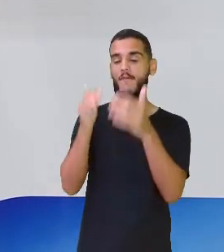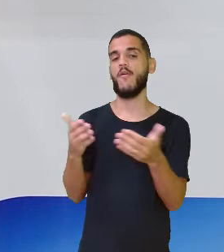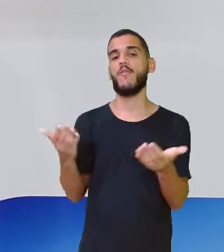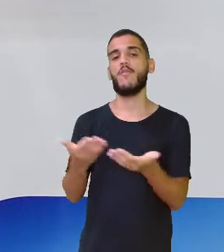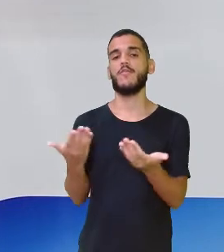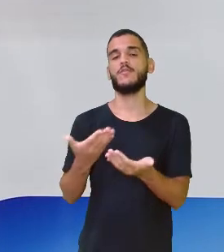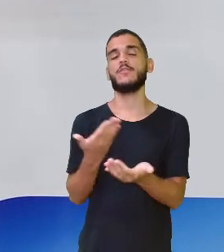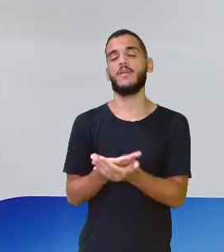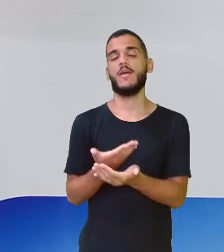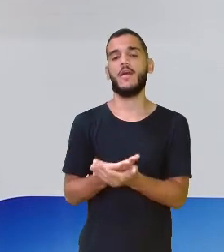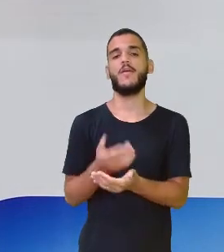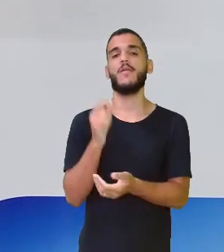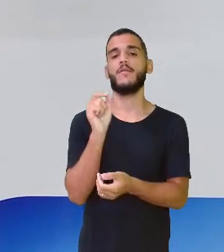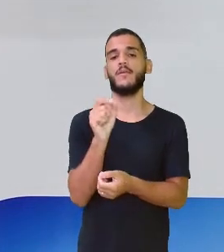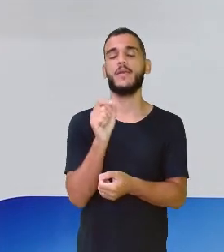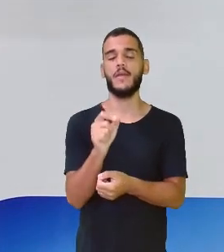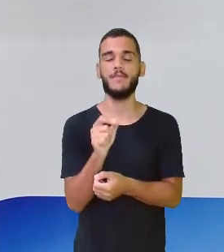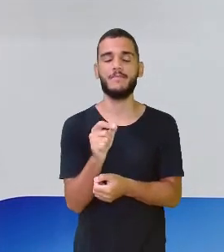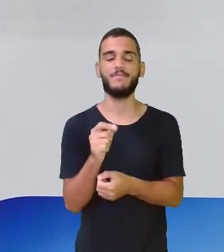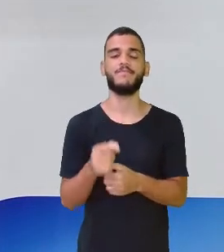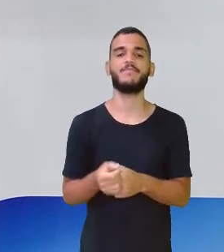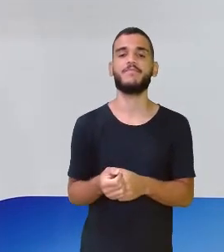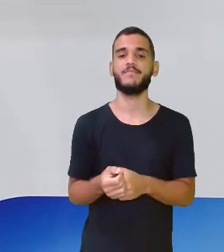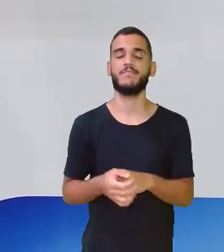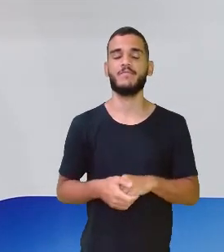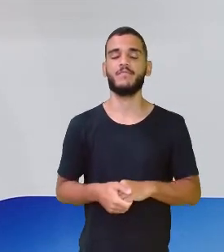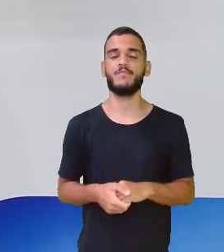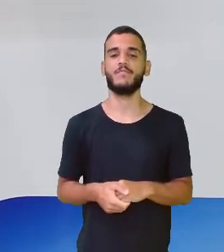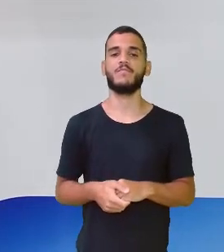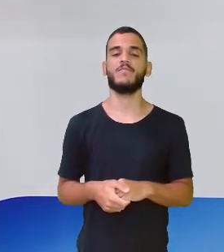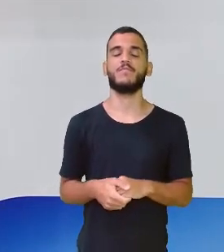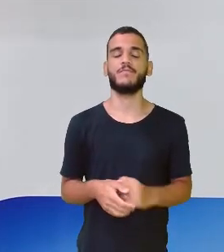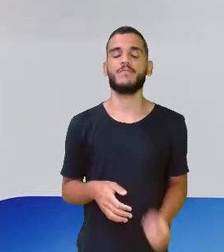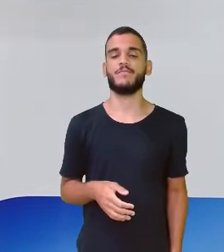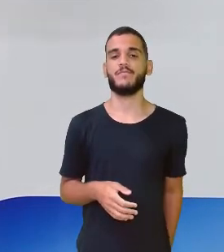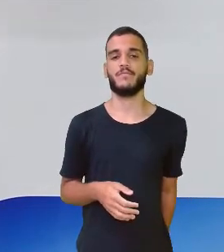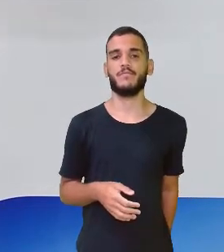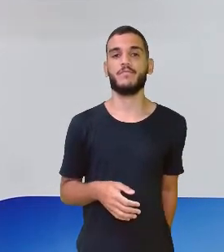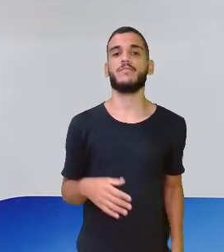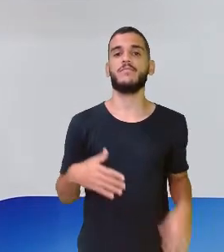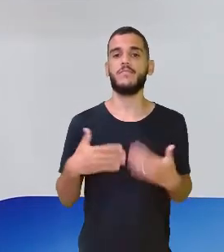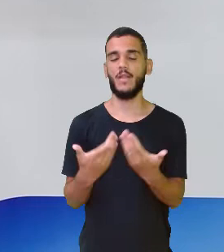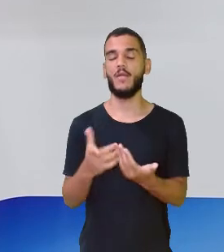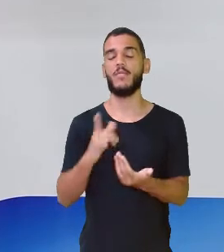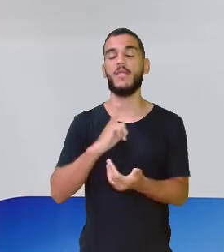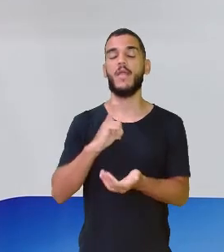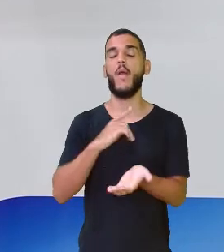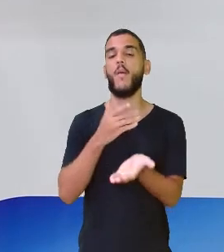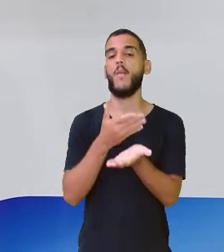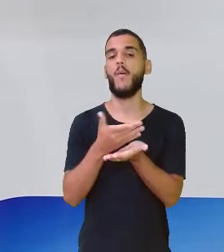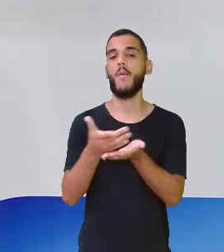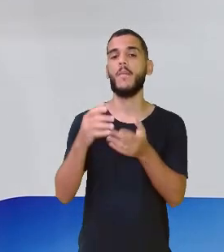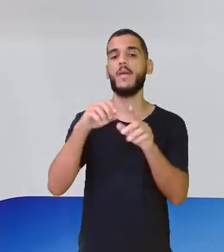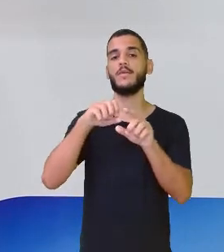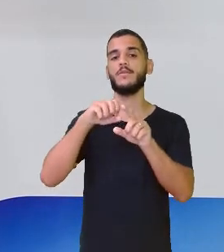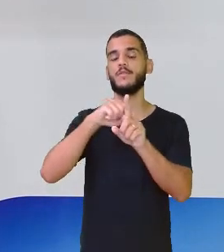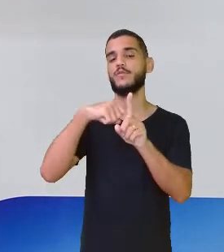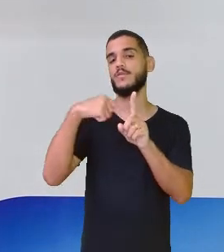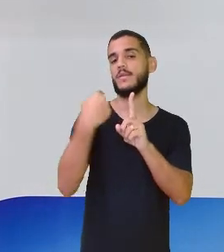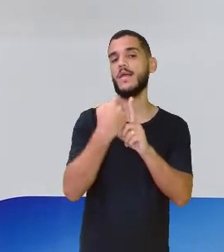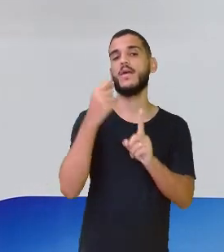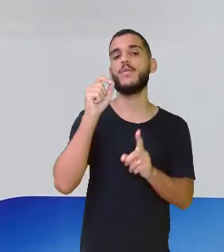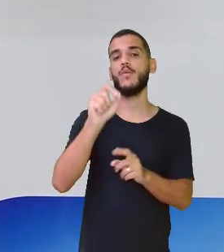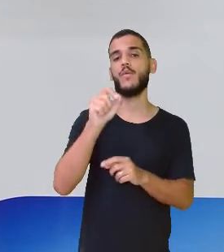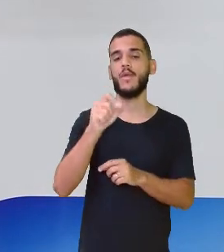dar para a aula de hoje. Perdão. A gente teve a instalação da sociedade colonial,